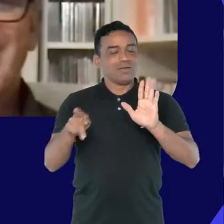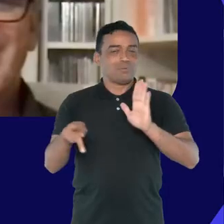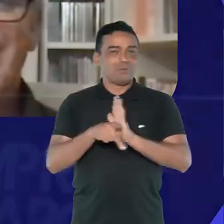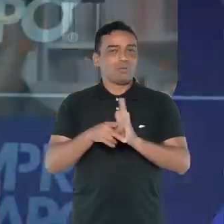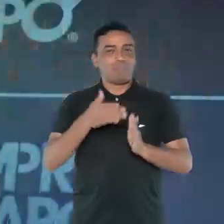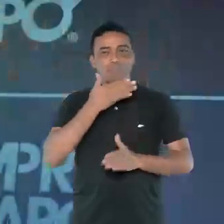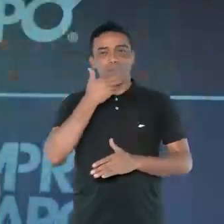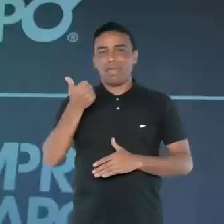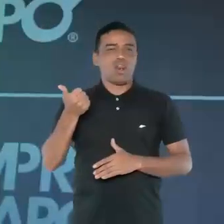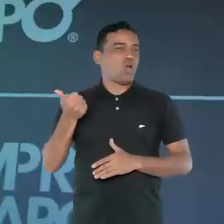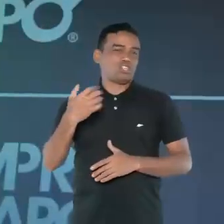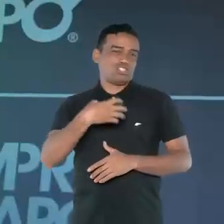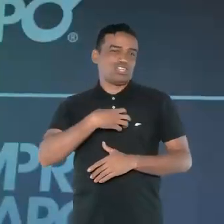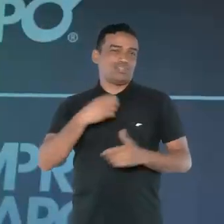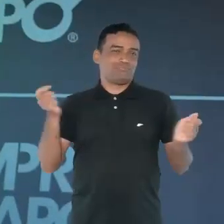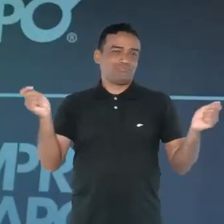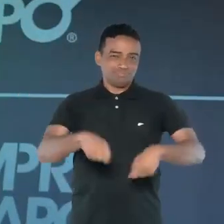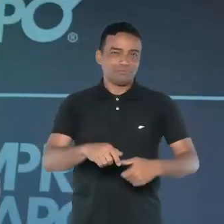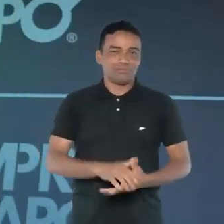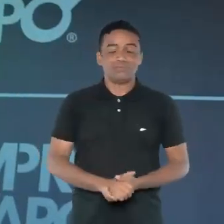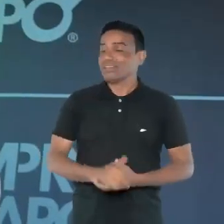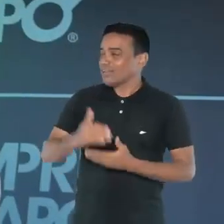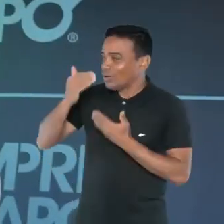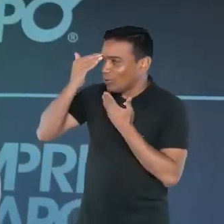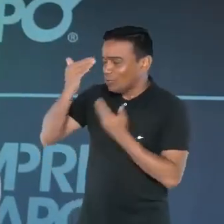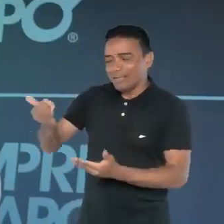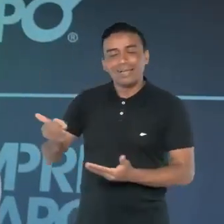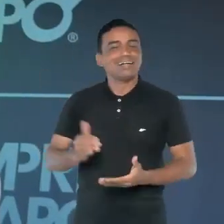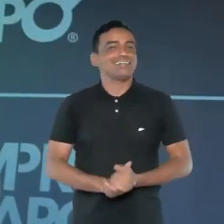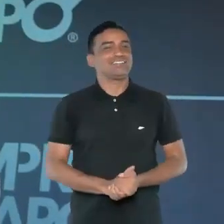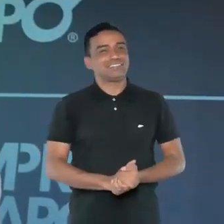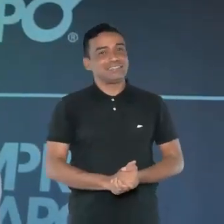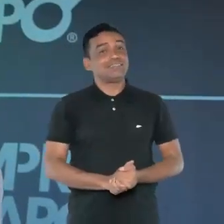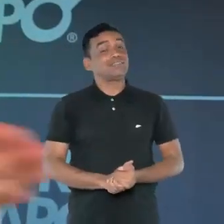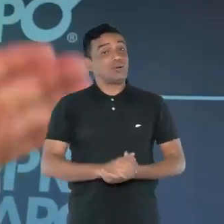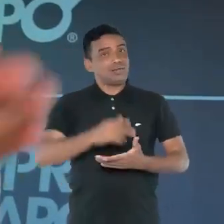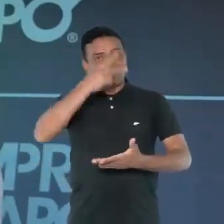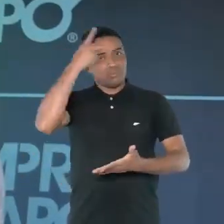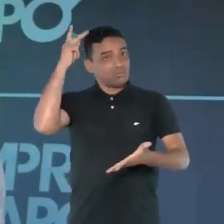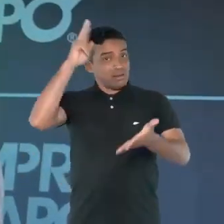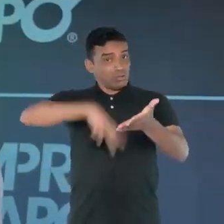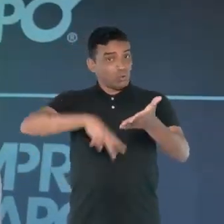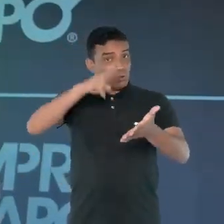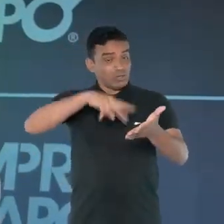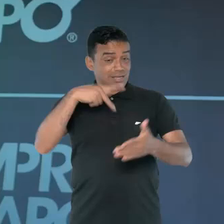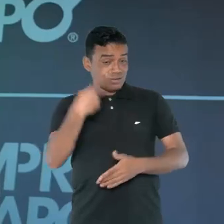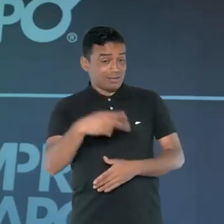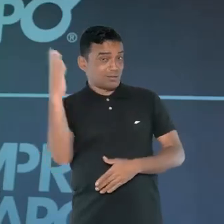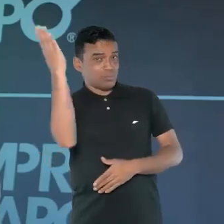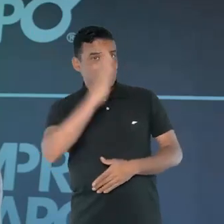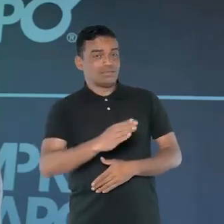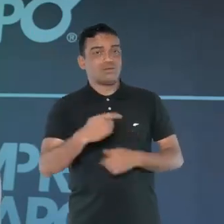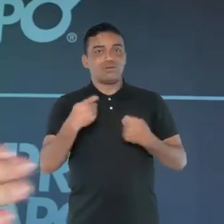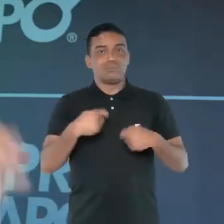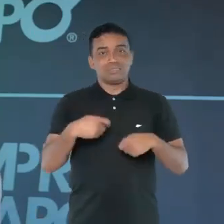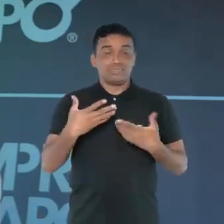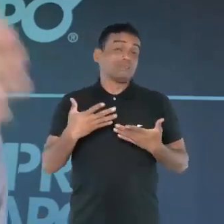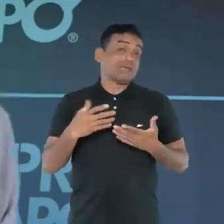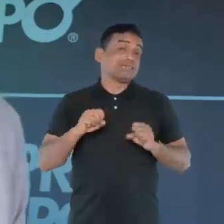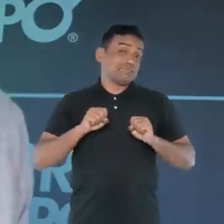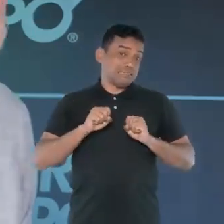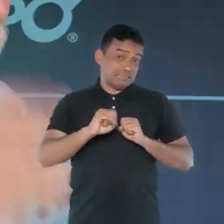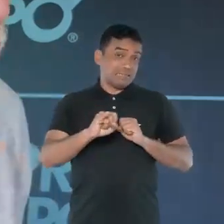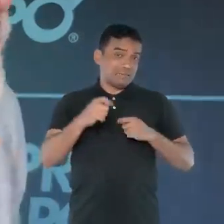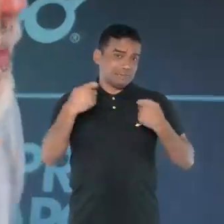pelo melhor caminho possível. Muito obrigado. Nossos leitores brasileiros também não precisem,